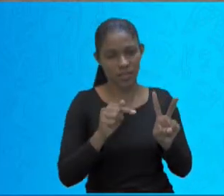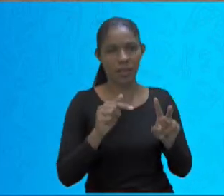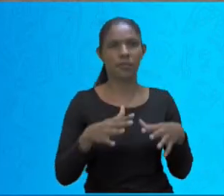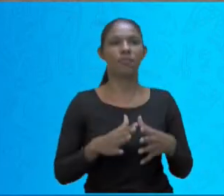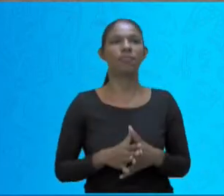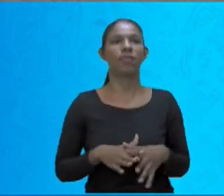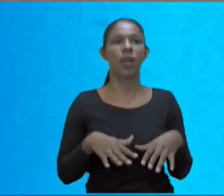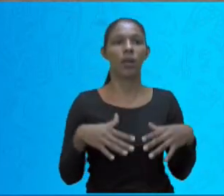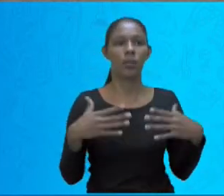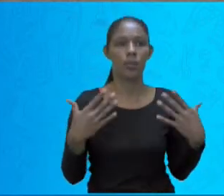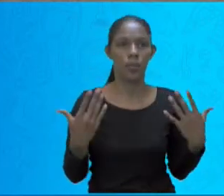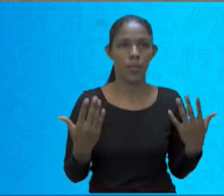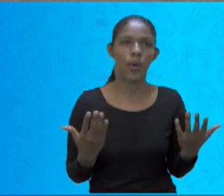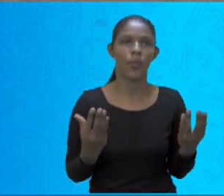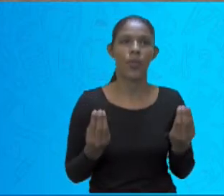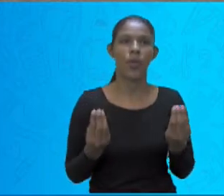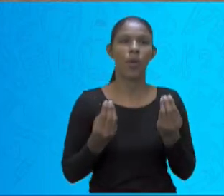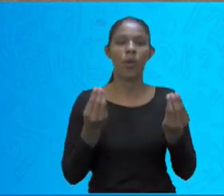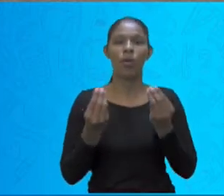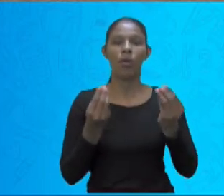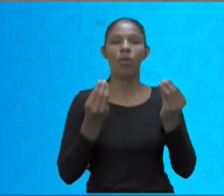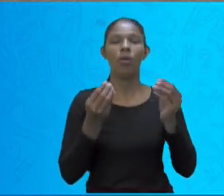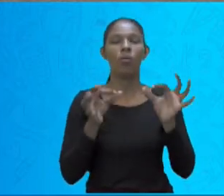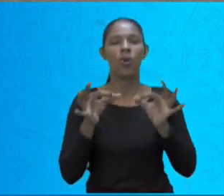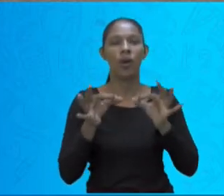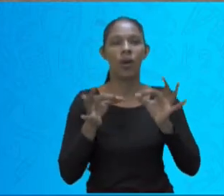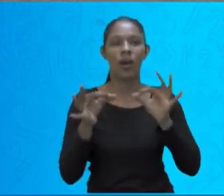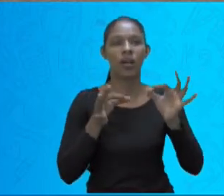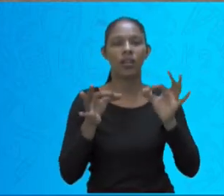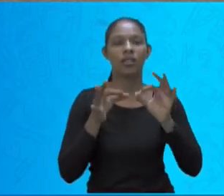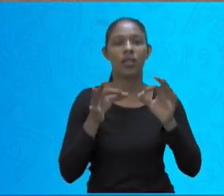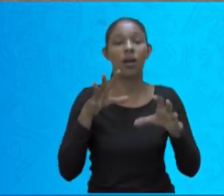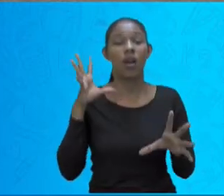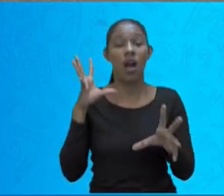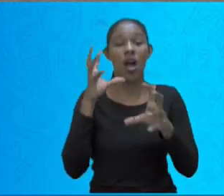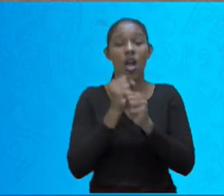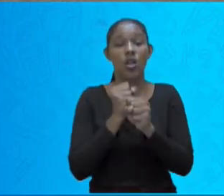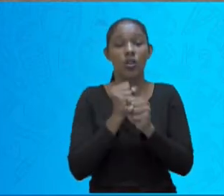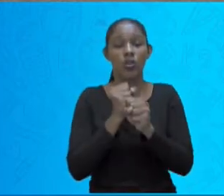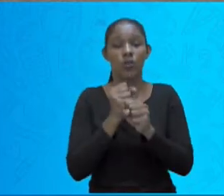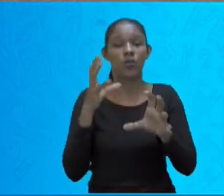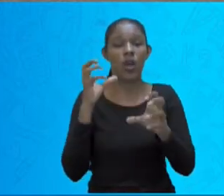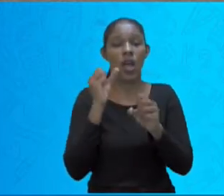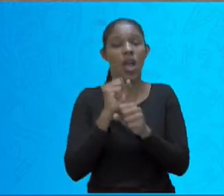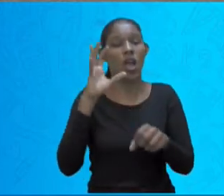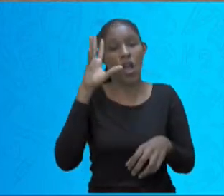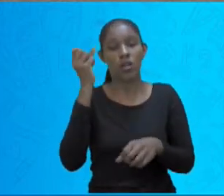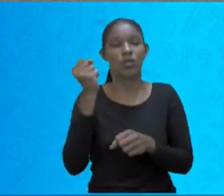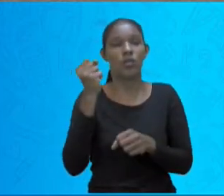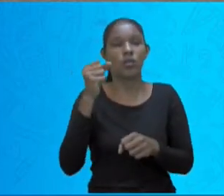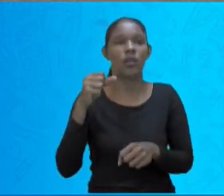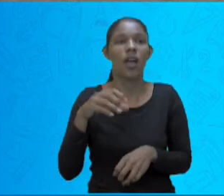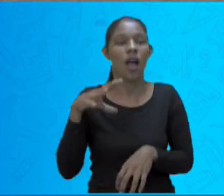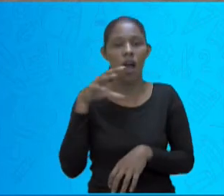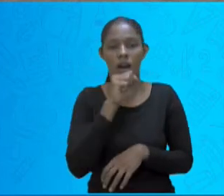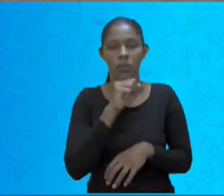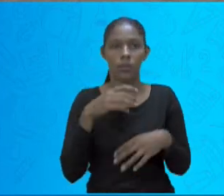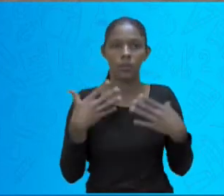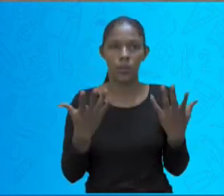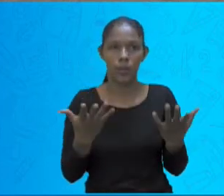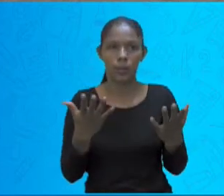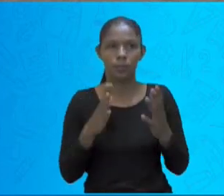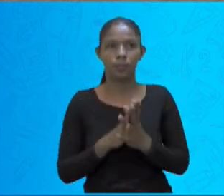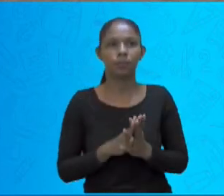para facilitar a resolução? Vamos lá. Extração de fatores do radicando.